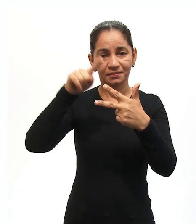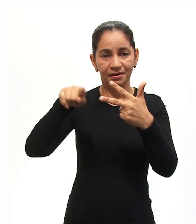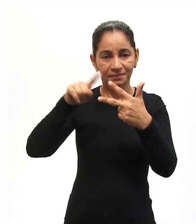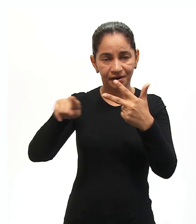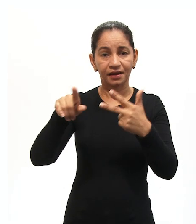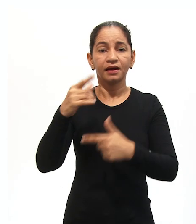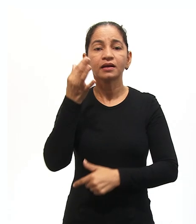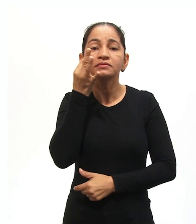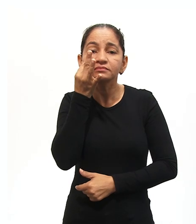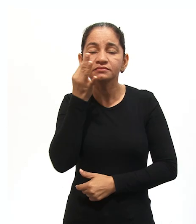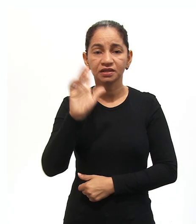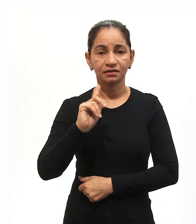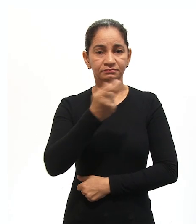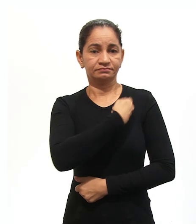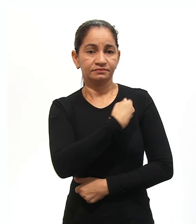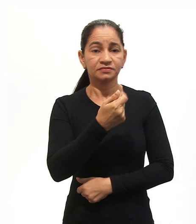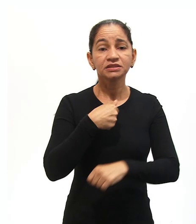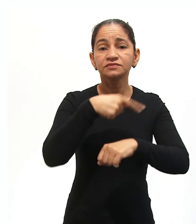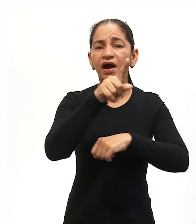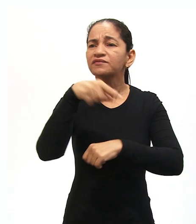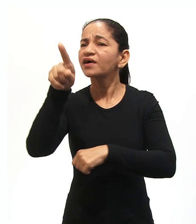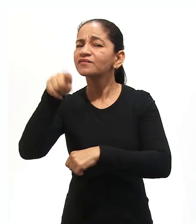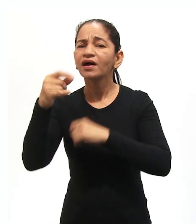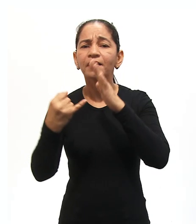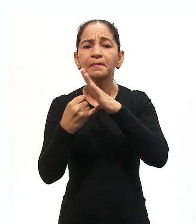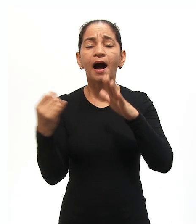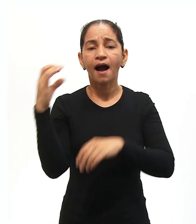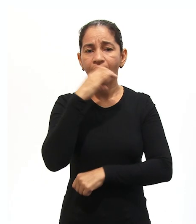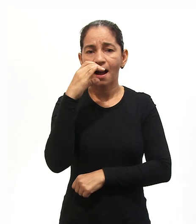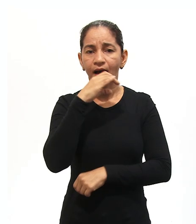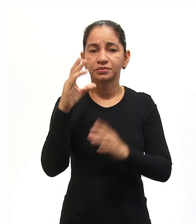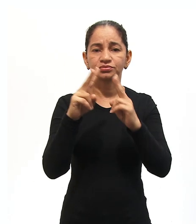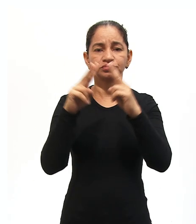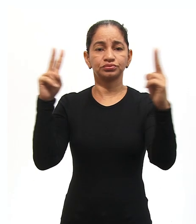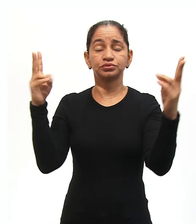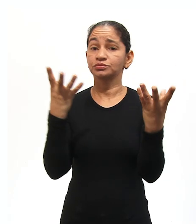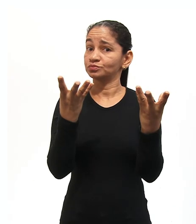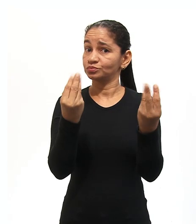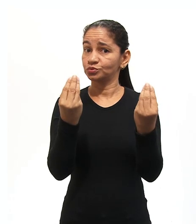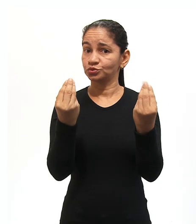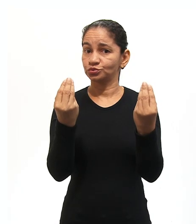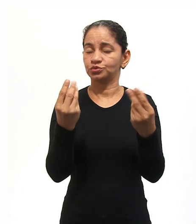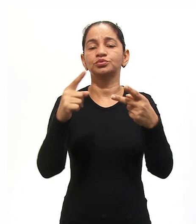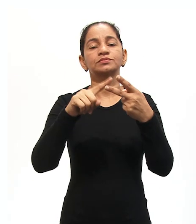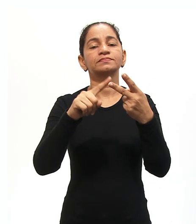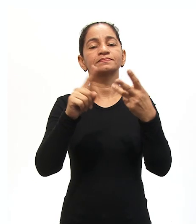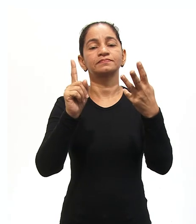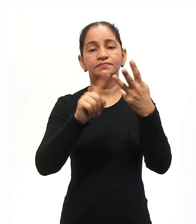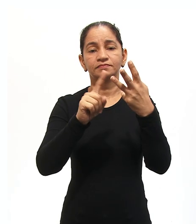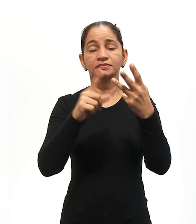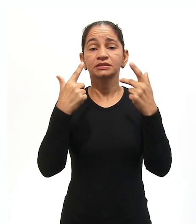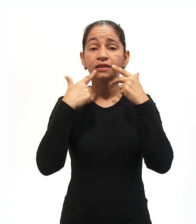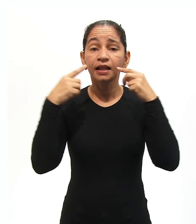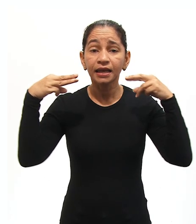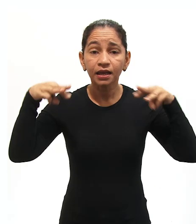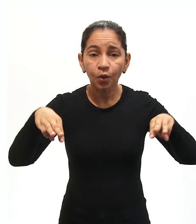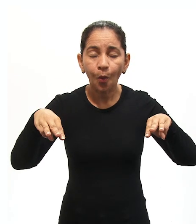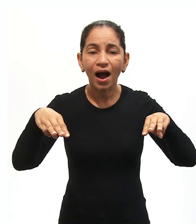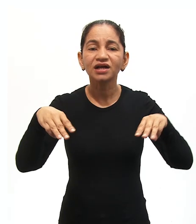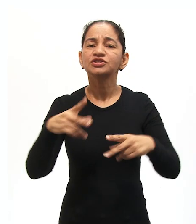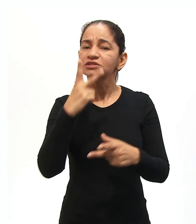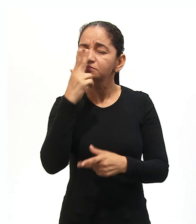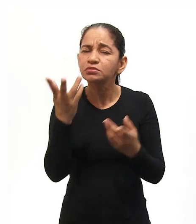faz as auditorias pontuais nessas instituições para novos cursos à distância. E a linguagem inadequada pode gerar denúncia